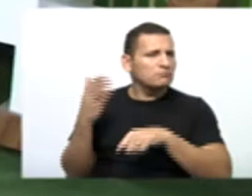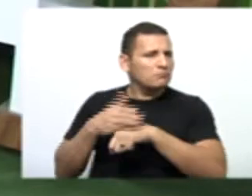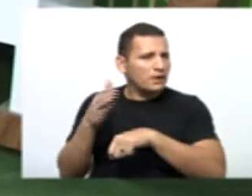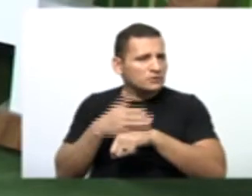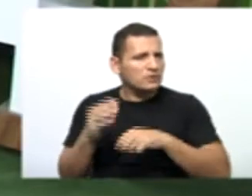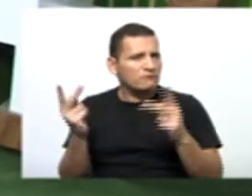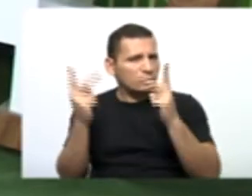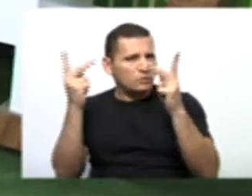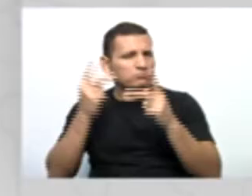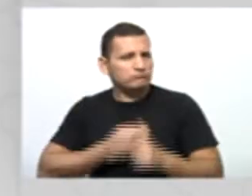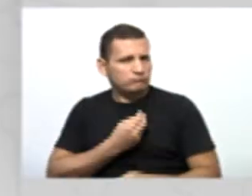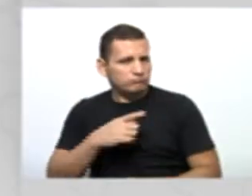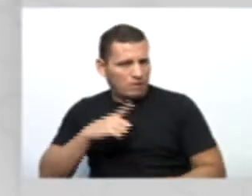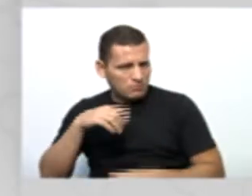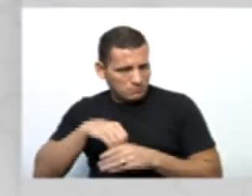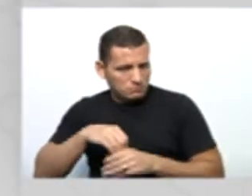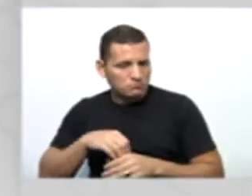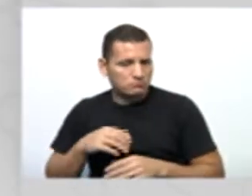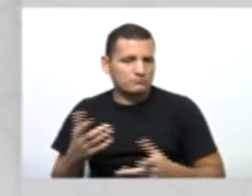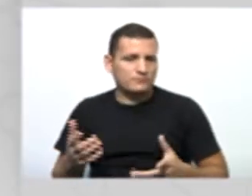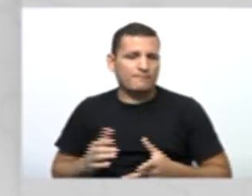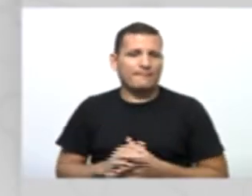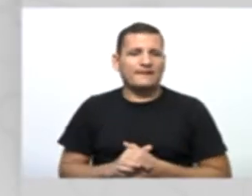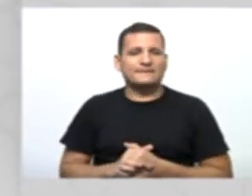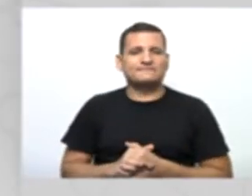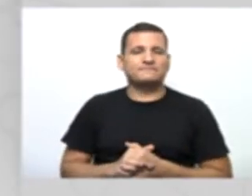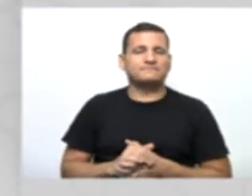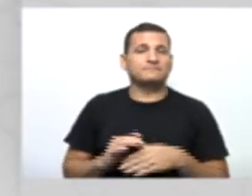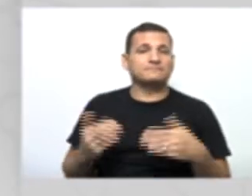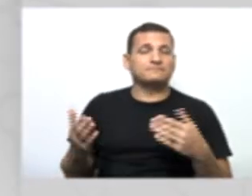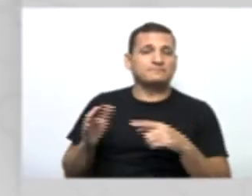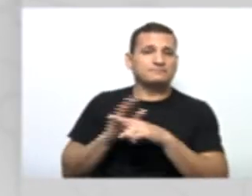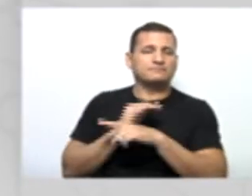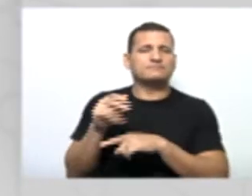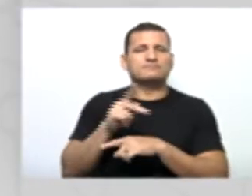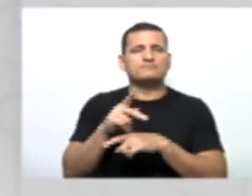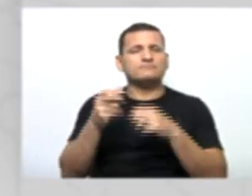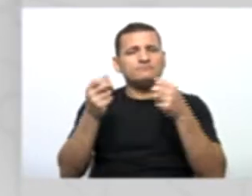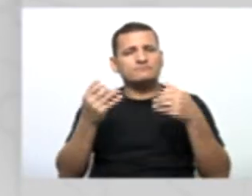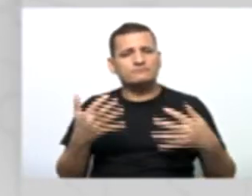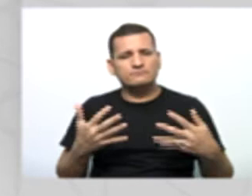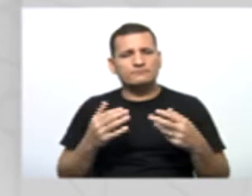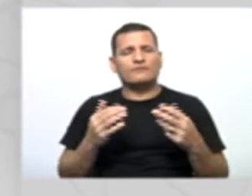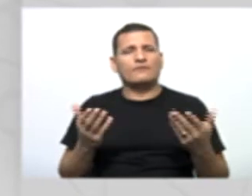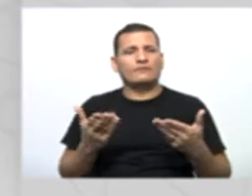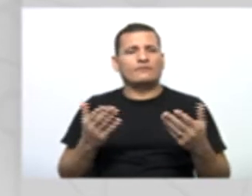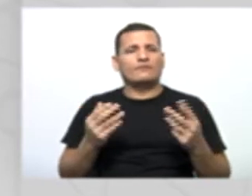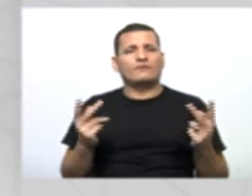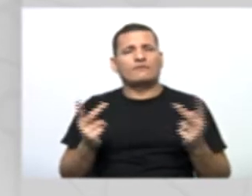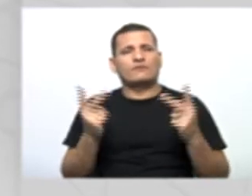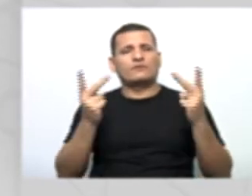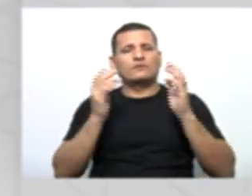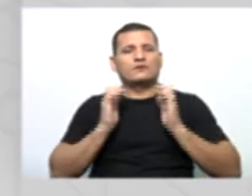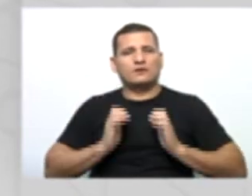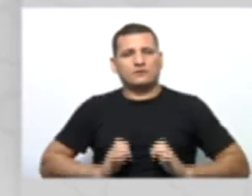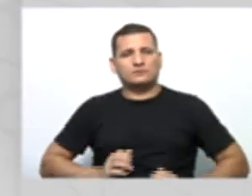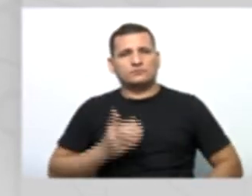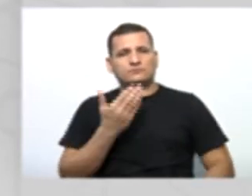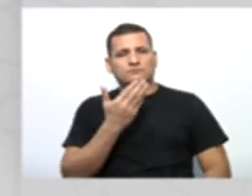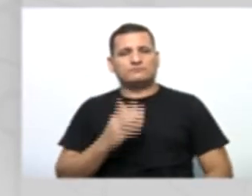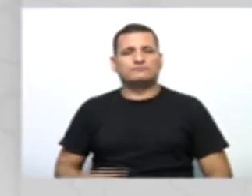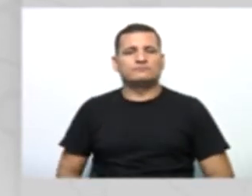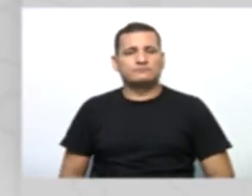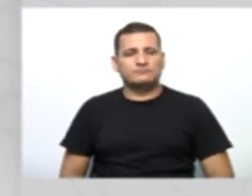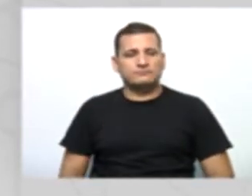Muito obrigado, professor Wesley. O senhor poderia nos explicar, professor Wesley, os valores éticos que estão, né, aqui explícitos nessa